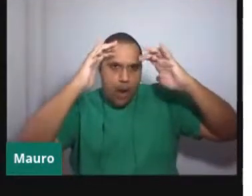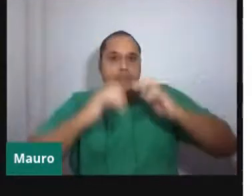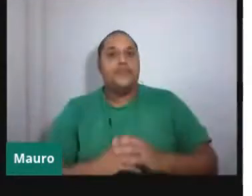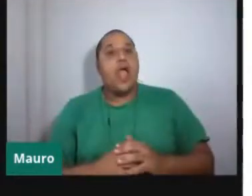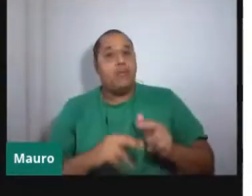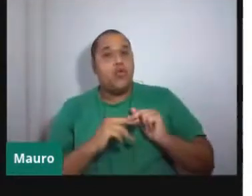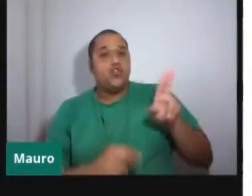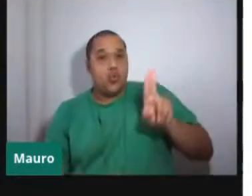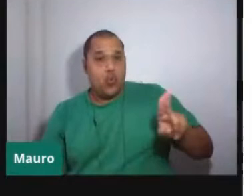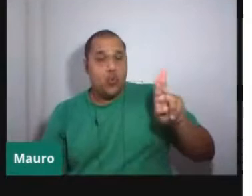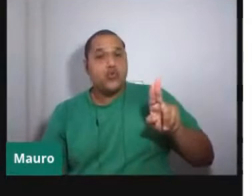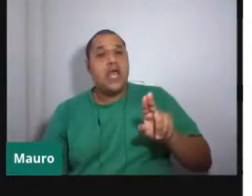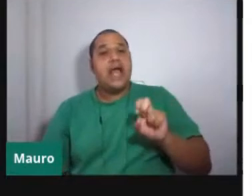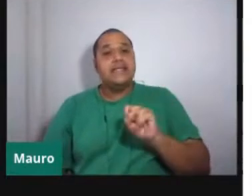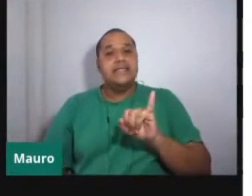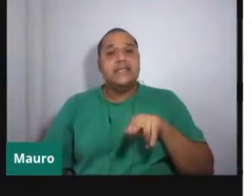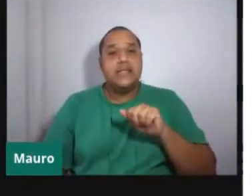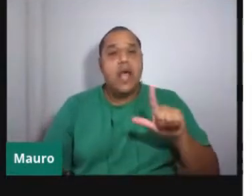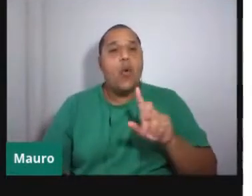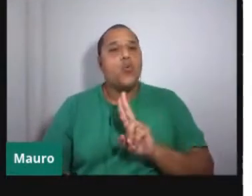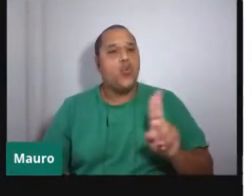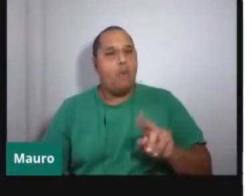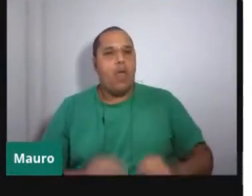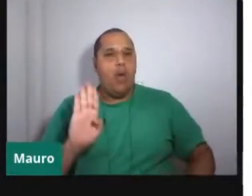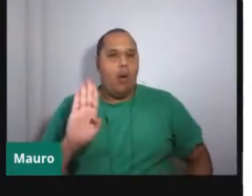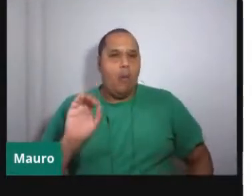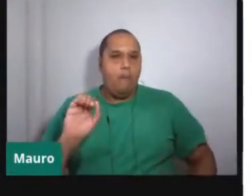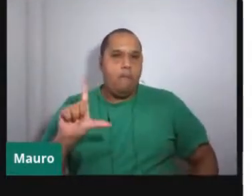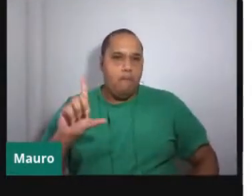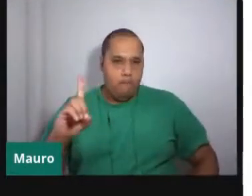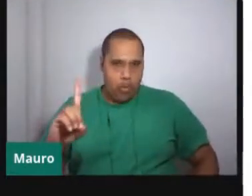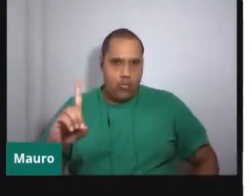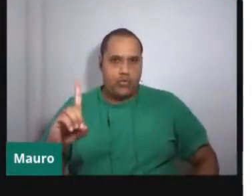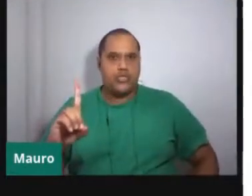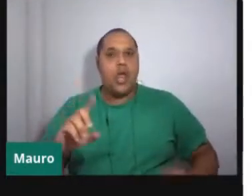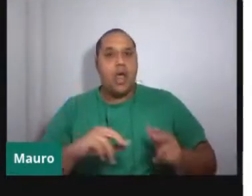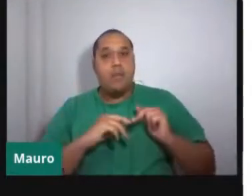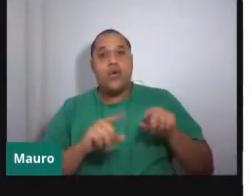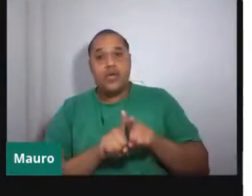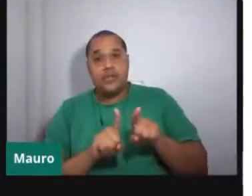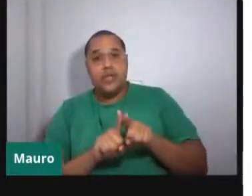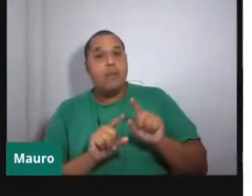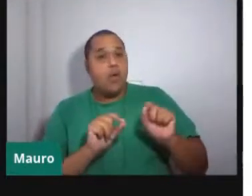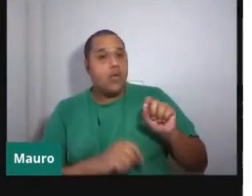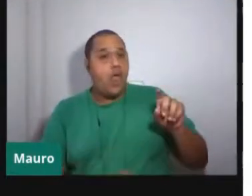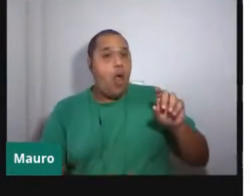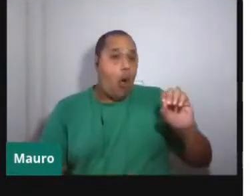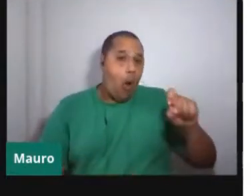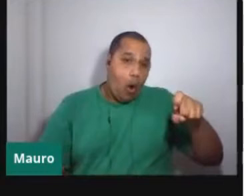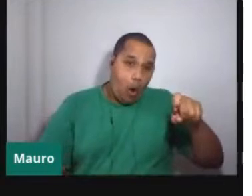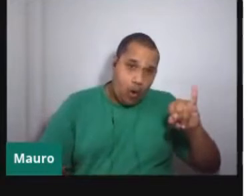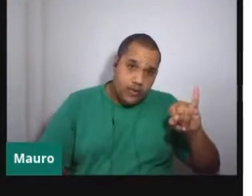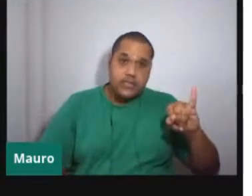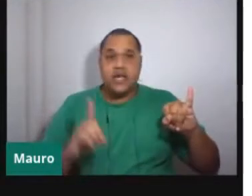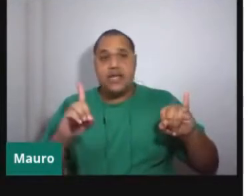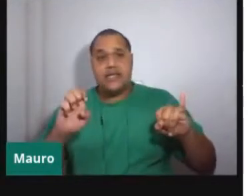chamamos de sinal Bold, que é um sinal que representa a relação óxido-desoxi-hemoglobina, e quando eu tenho aumento do sinal